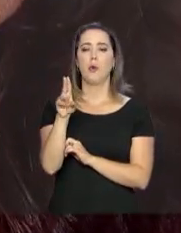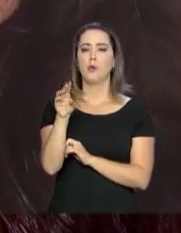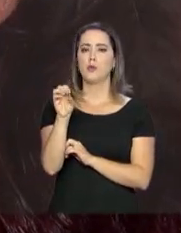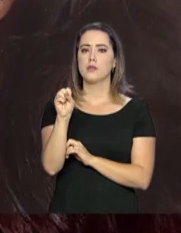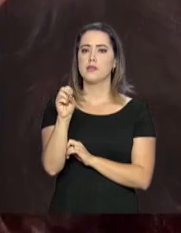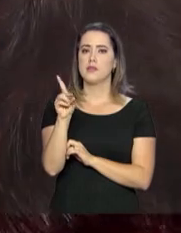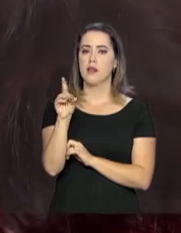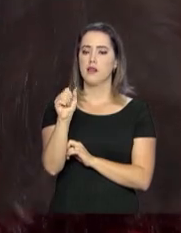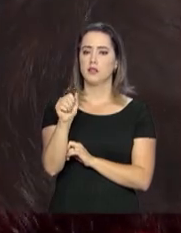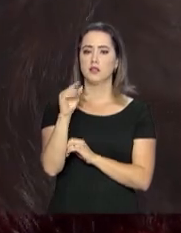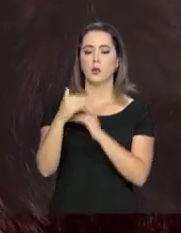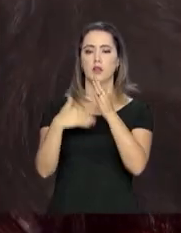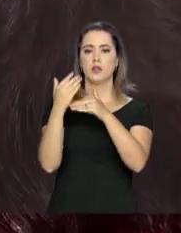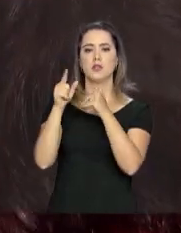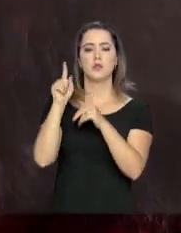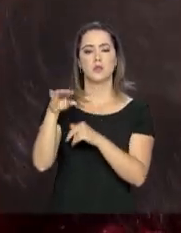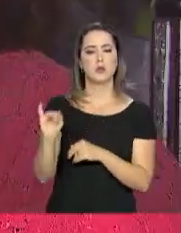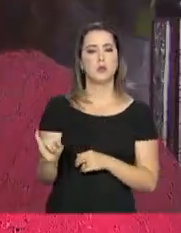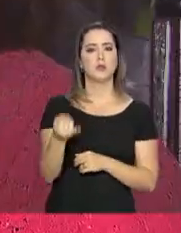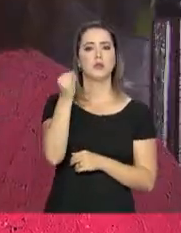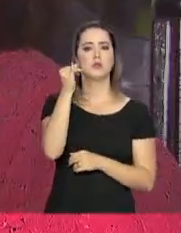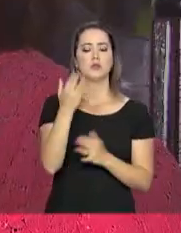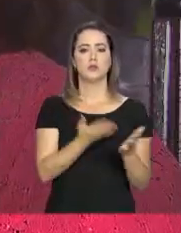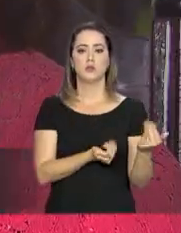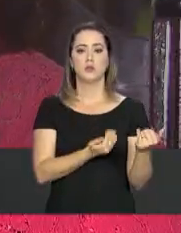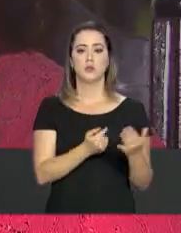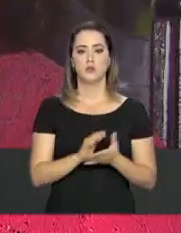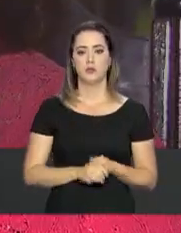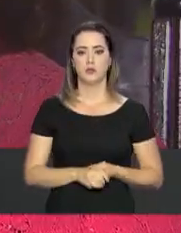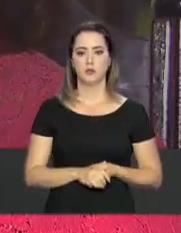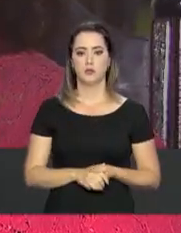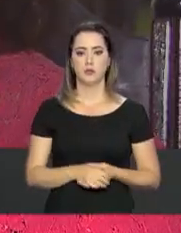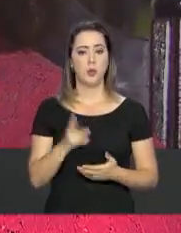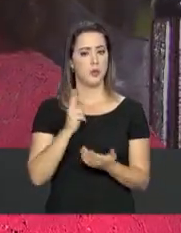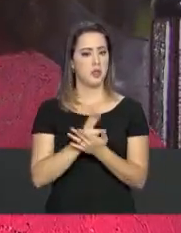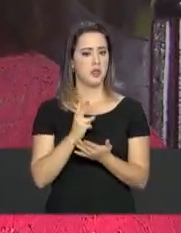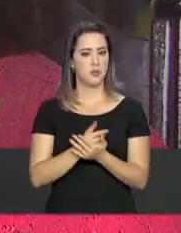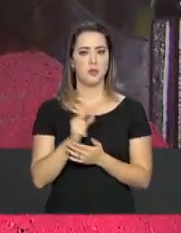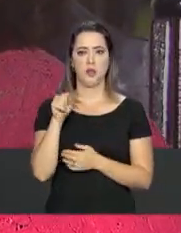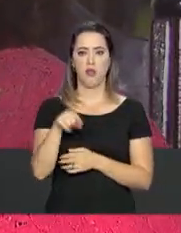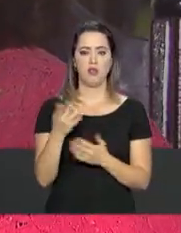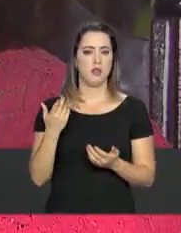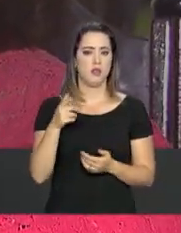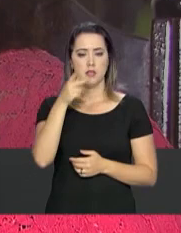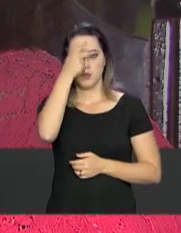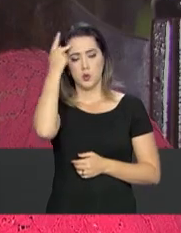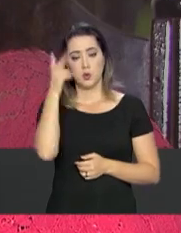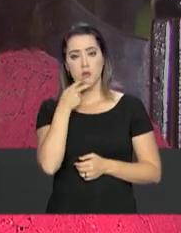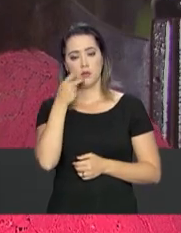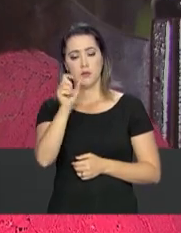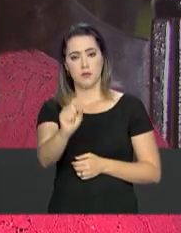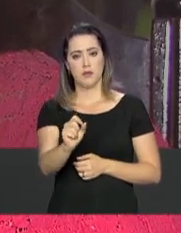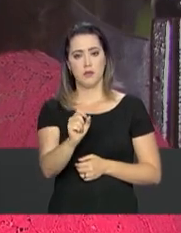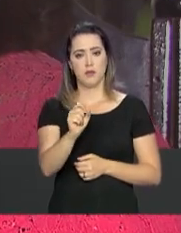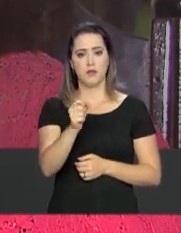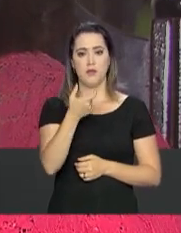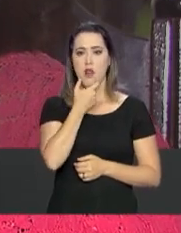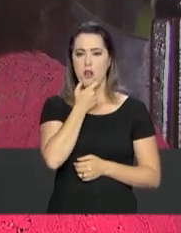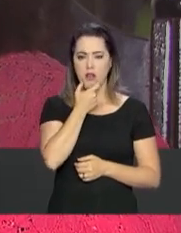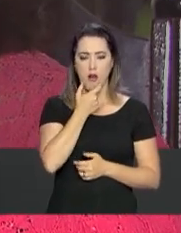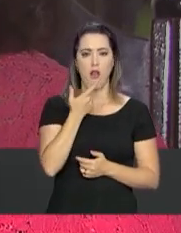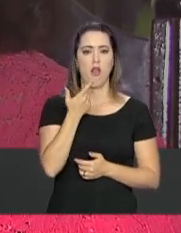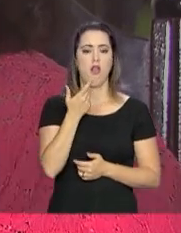oportunidade para os jovens é mesmo mais pousada não tem pessoas que fala o o inglesa o